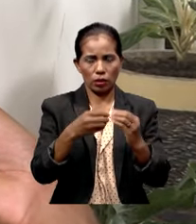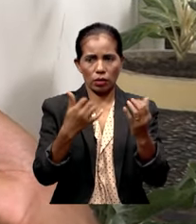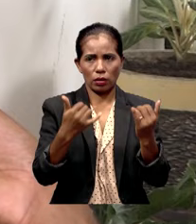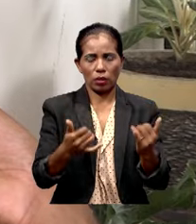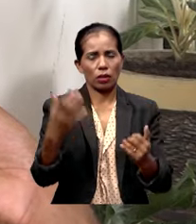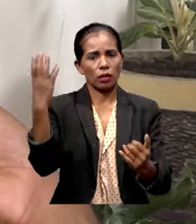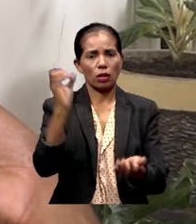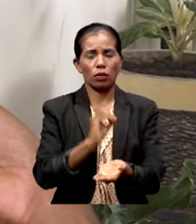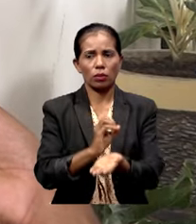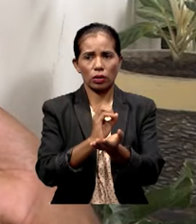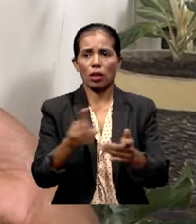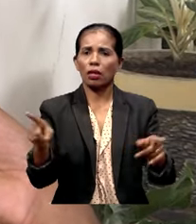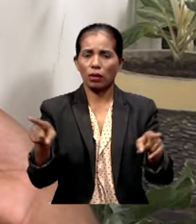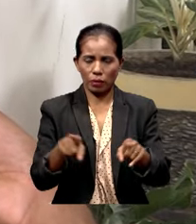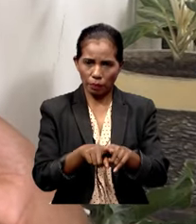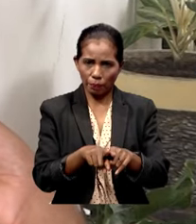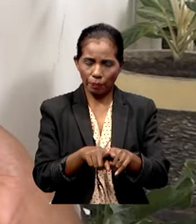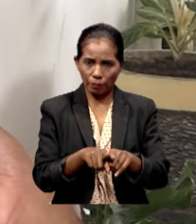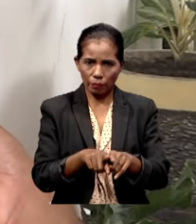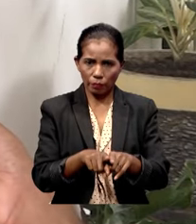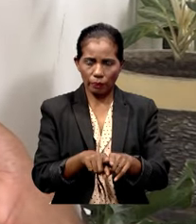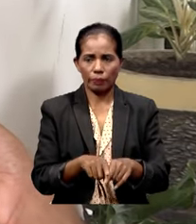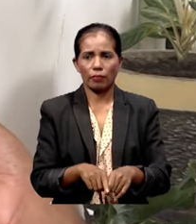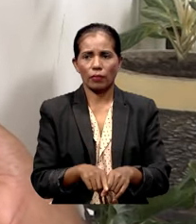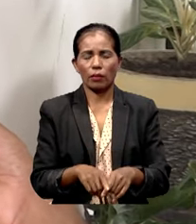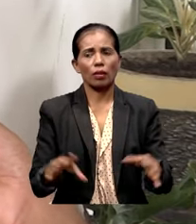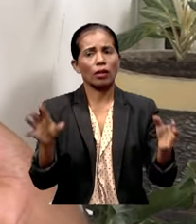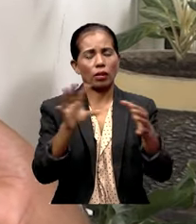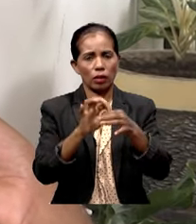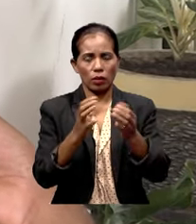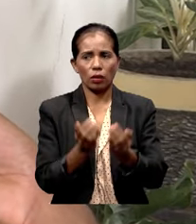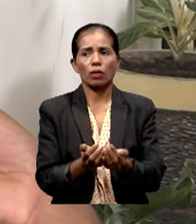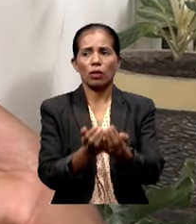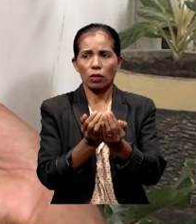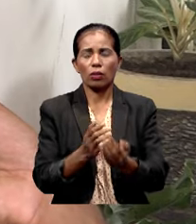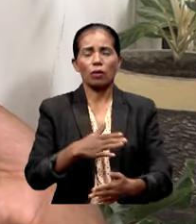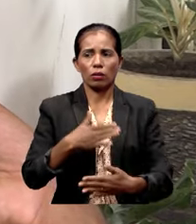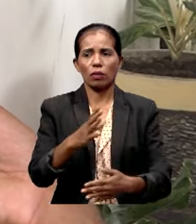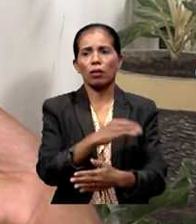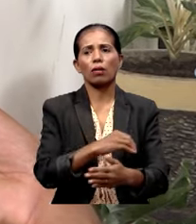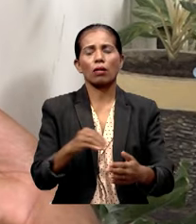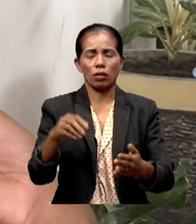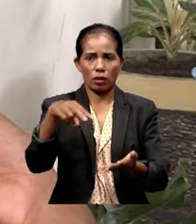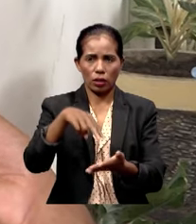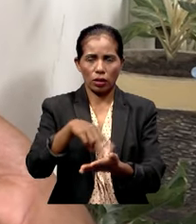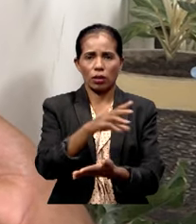neba anesan mos situação liga ho ro hak solo ho mos esta lei ro nebe